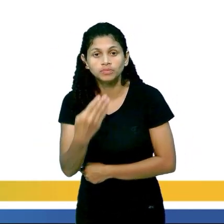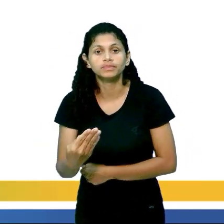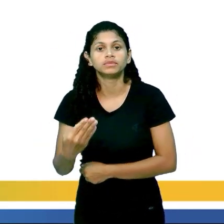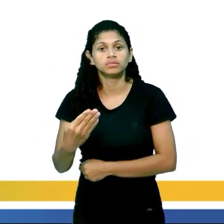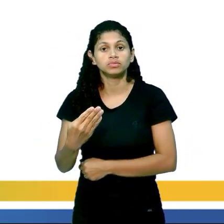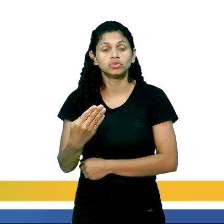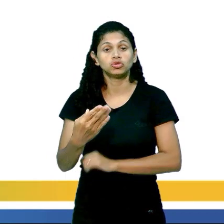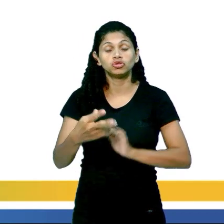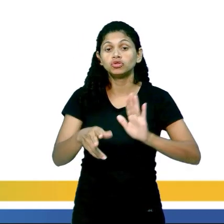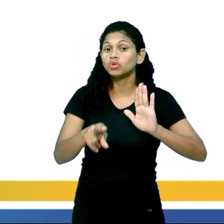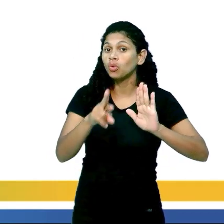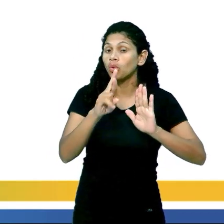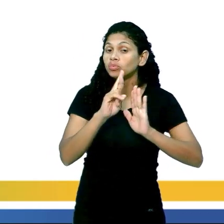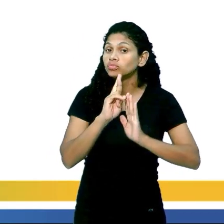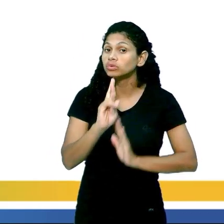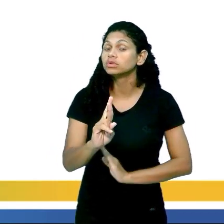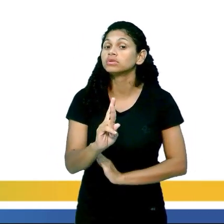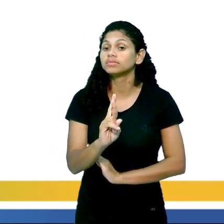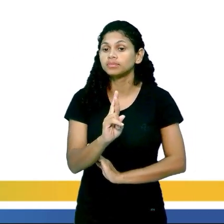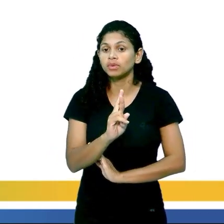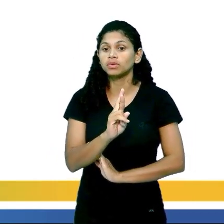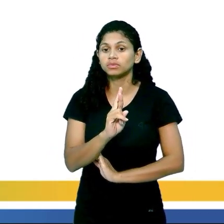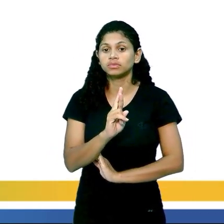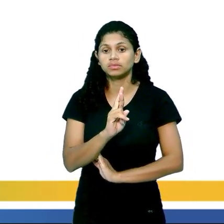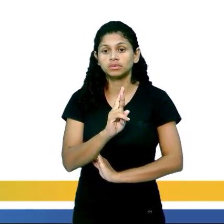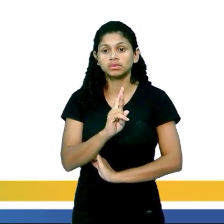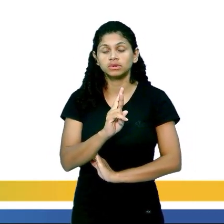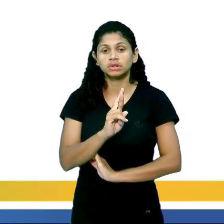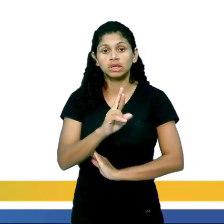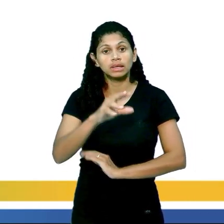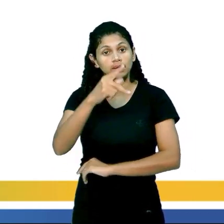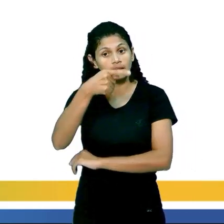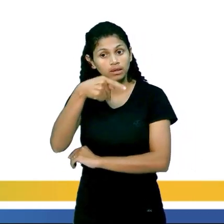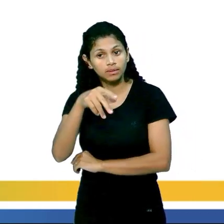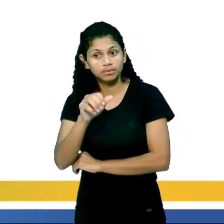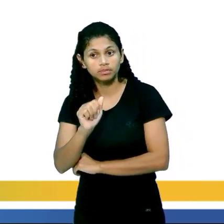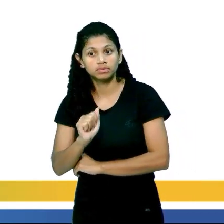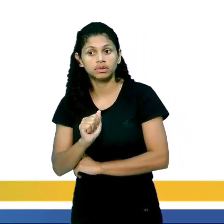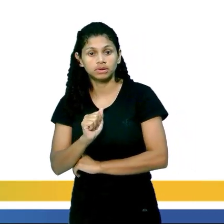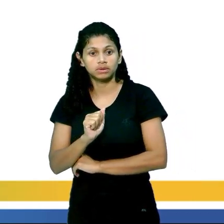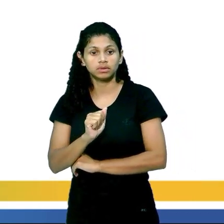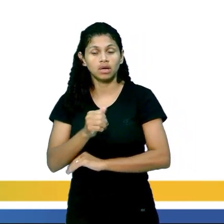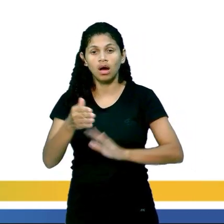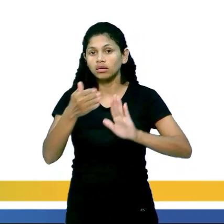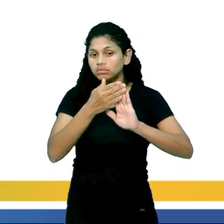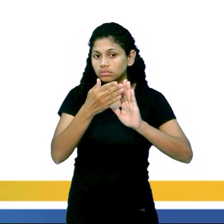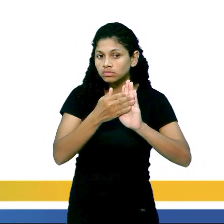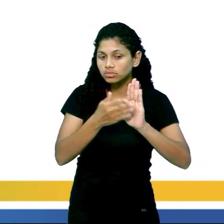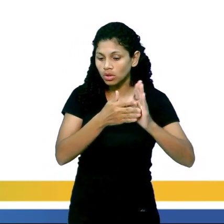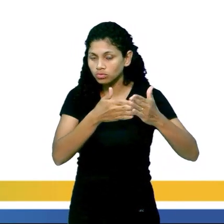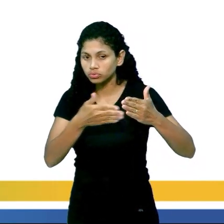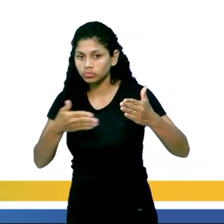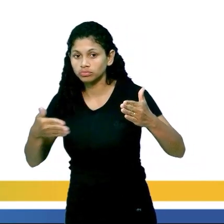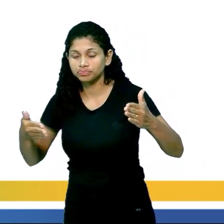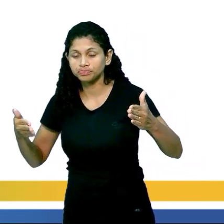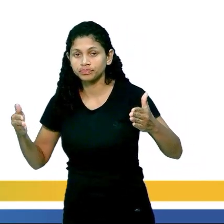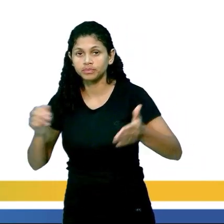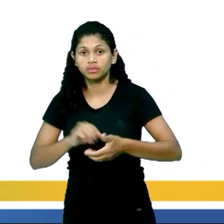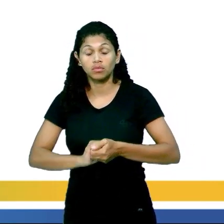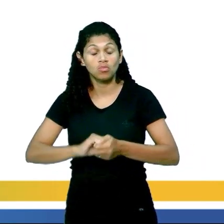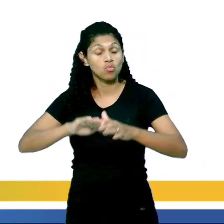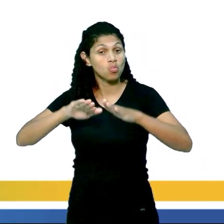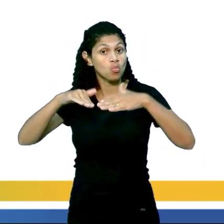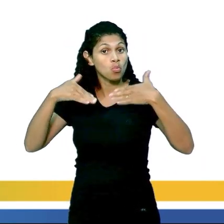metade da média aritmética dos termos de tal sequência. Qual das seguintes alternativas corresponde ao valor que os